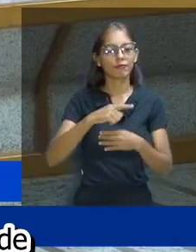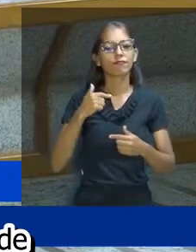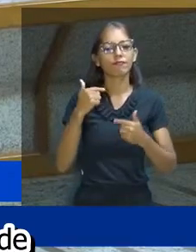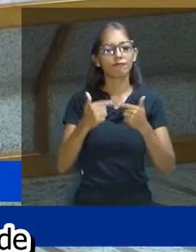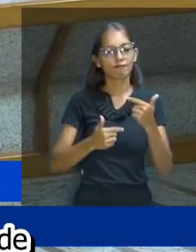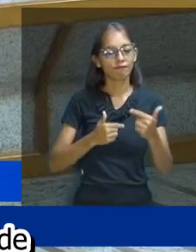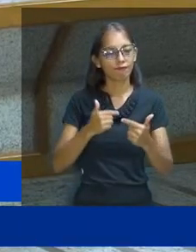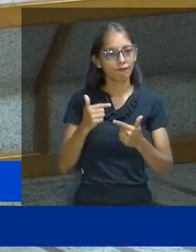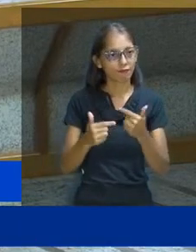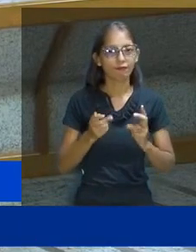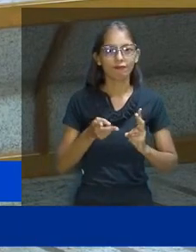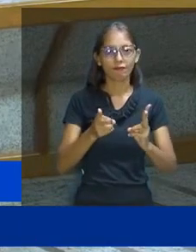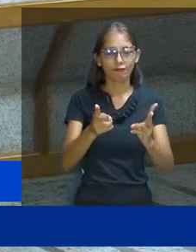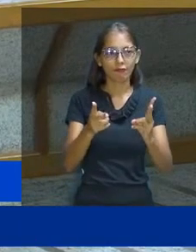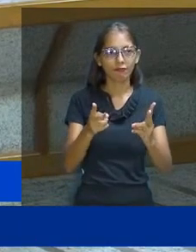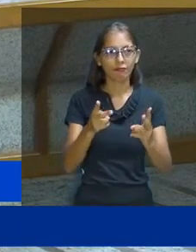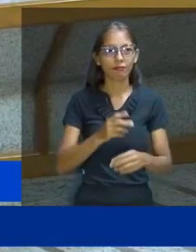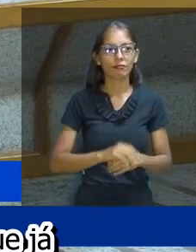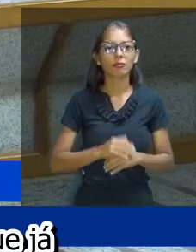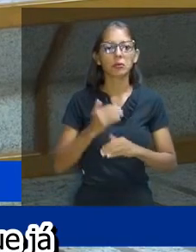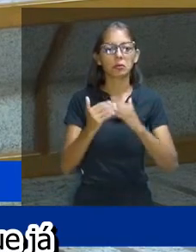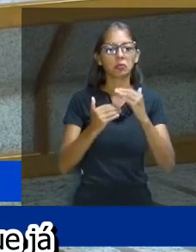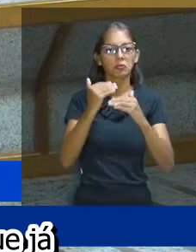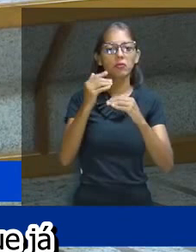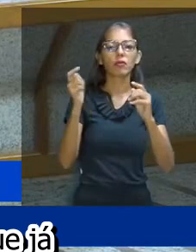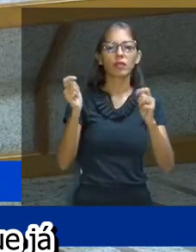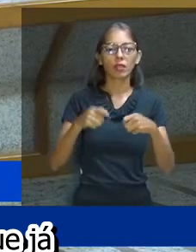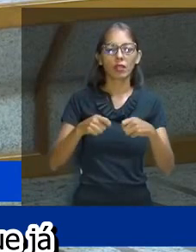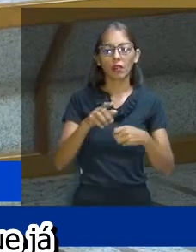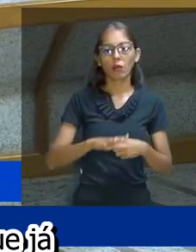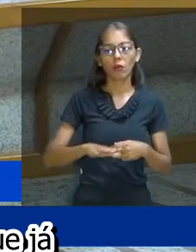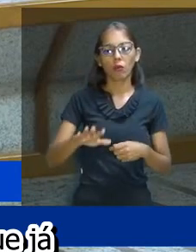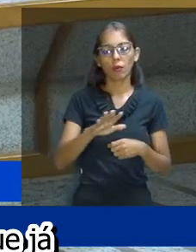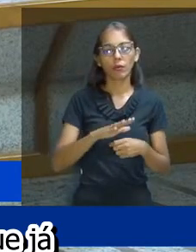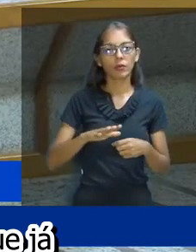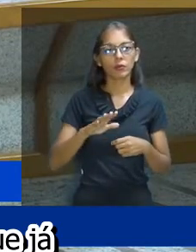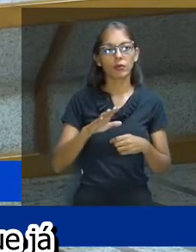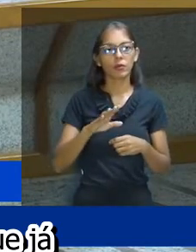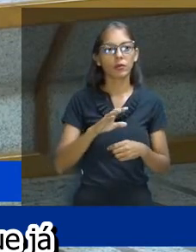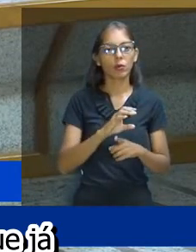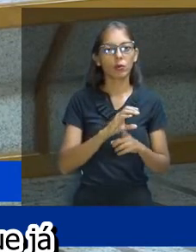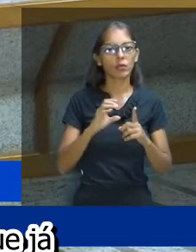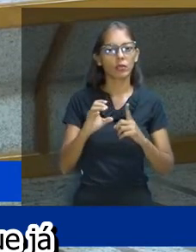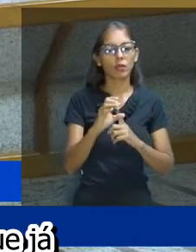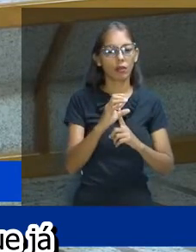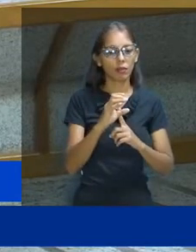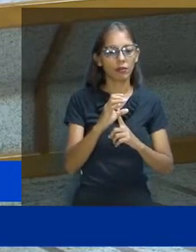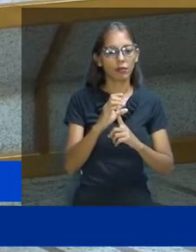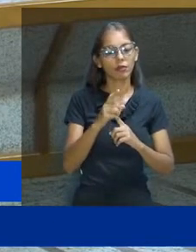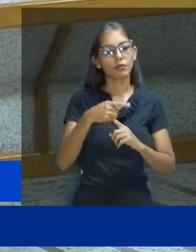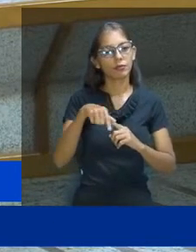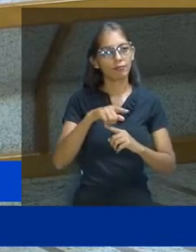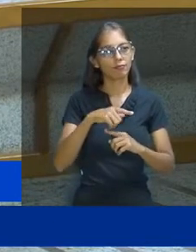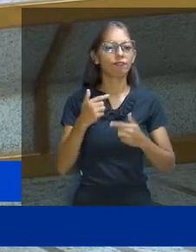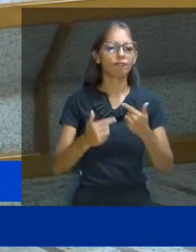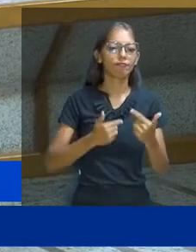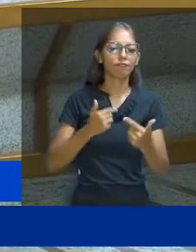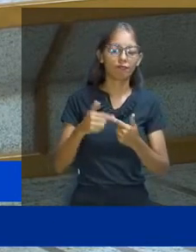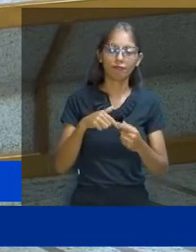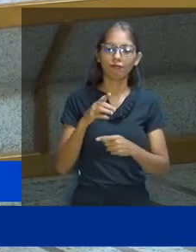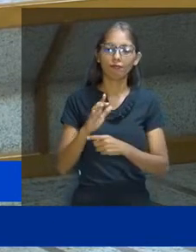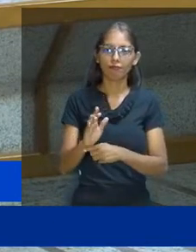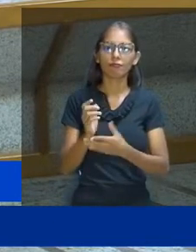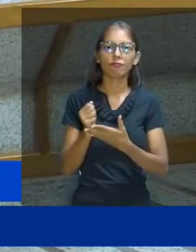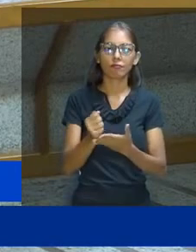nossa comunidade, trazendo o melhor que essa corte pode dar, que já tem feito e vai